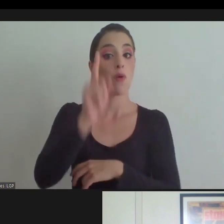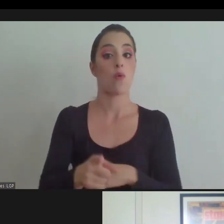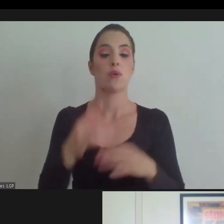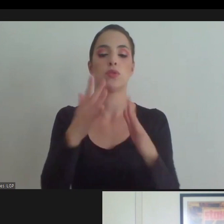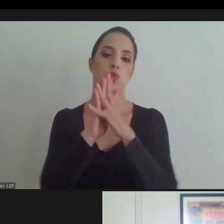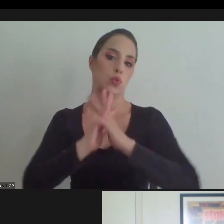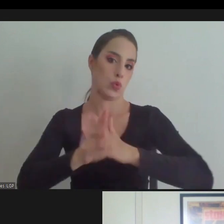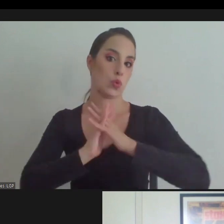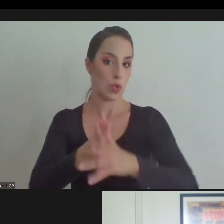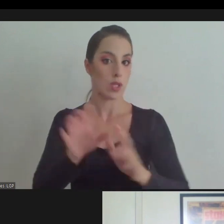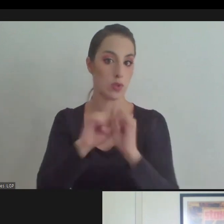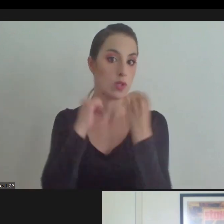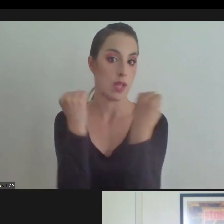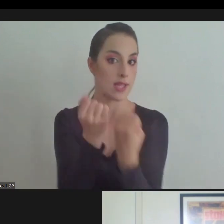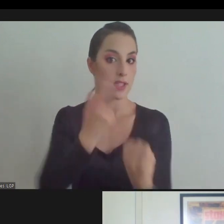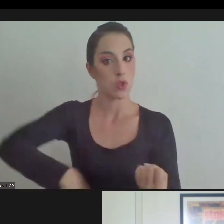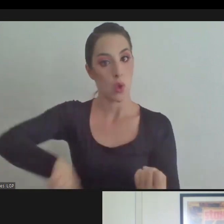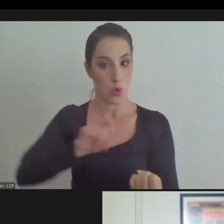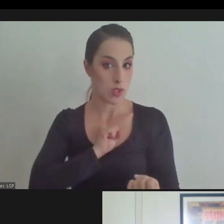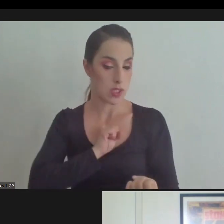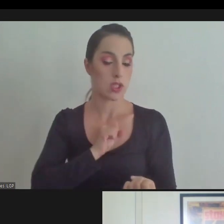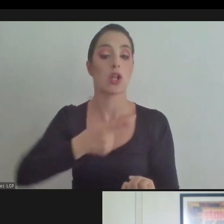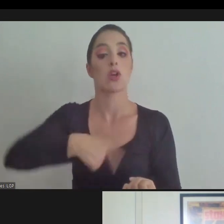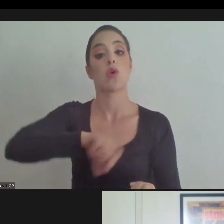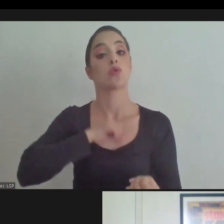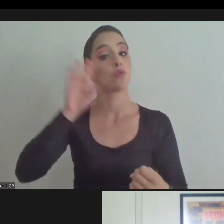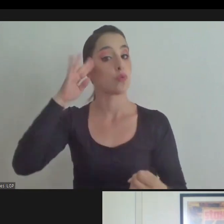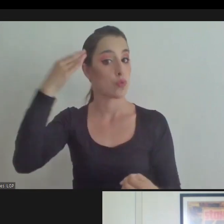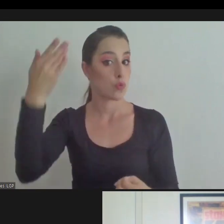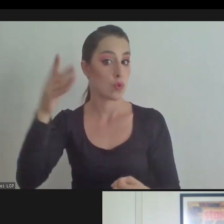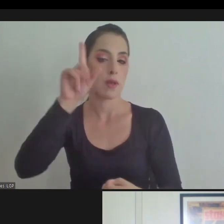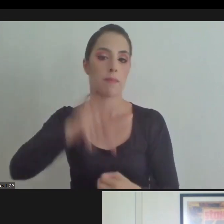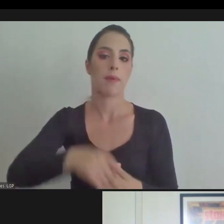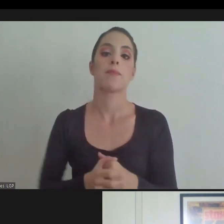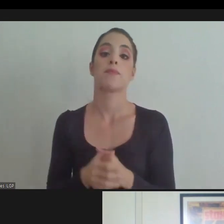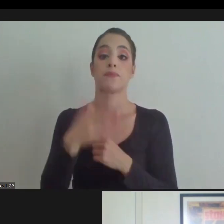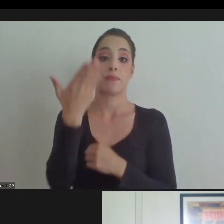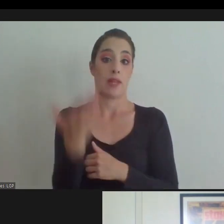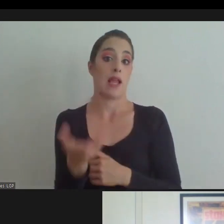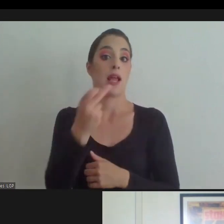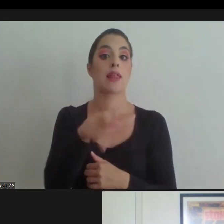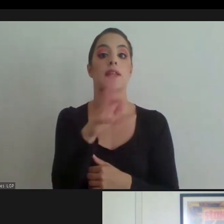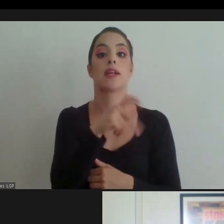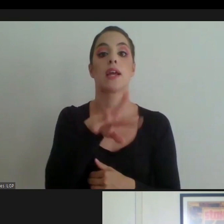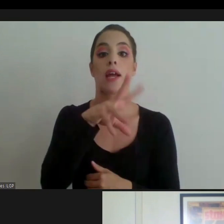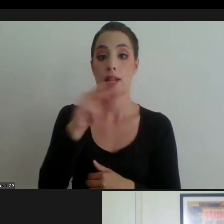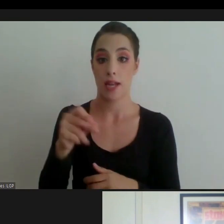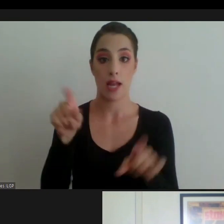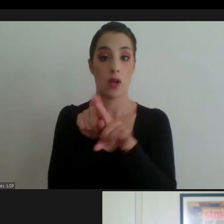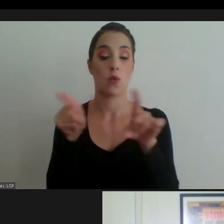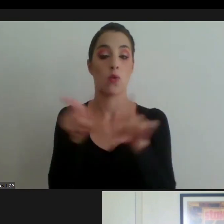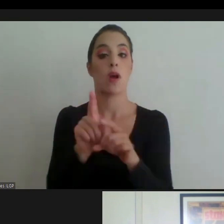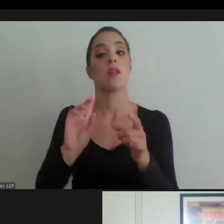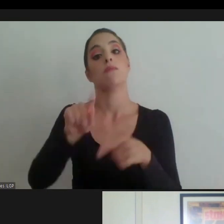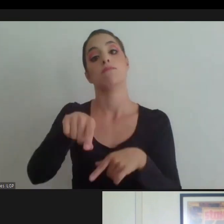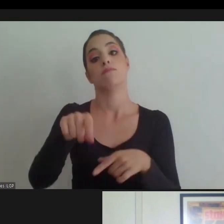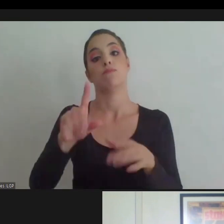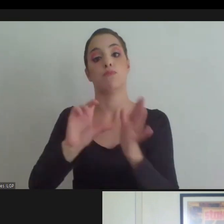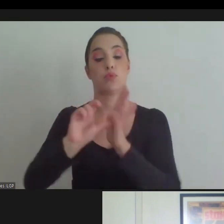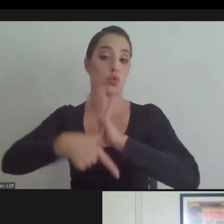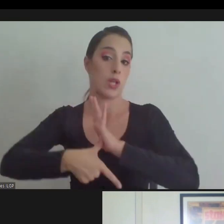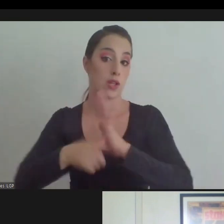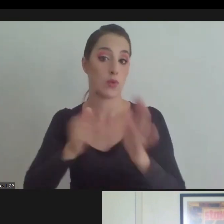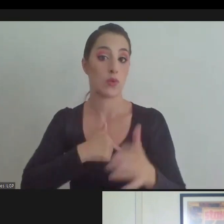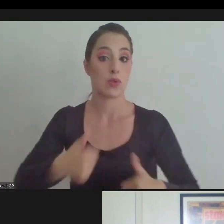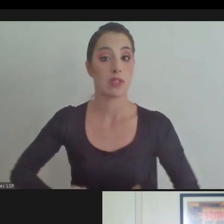nossas sociedades e para o nosso futuro. A Adriana está envolvida no projeto Cidades que Transformam, o que deixe-me